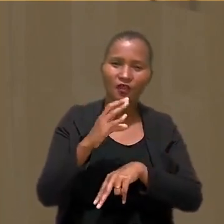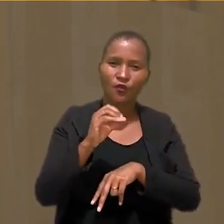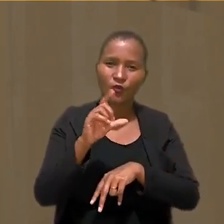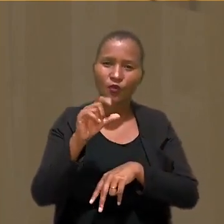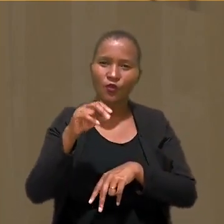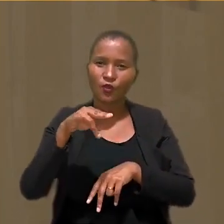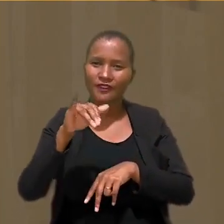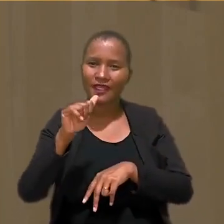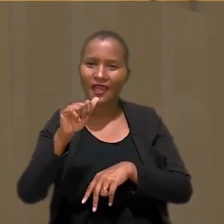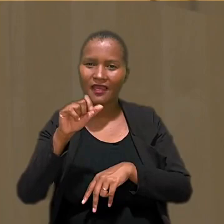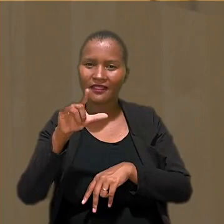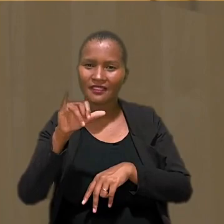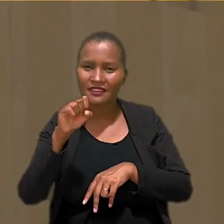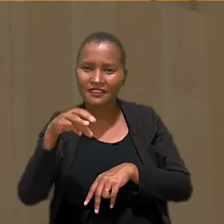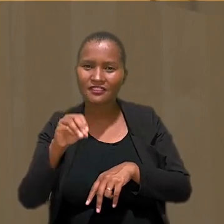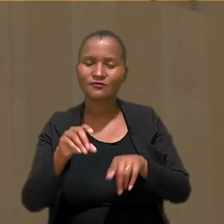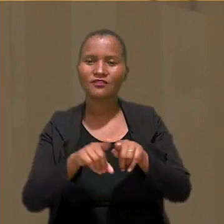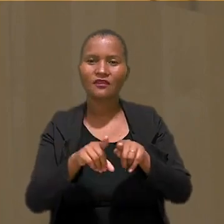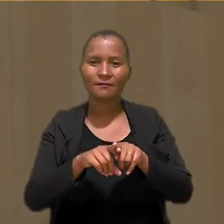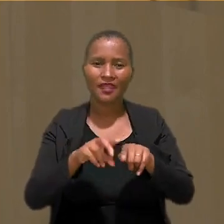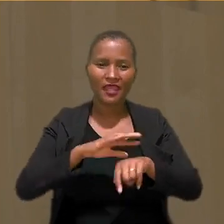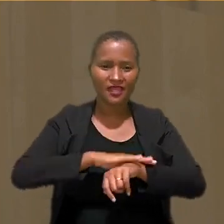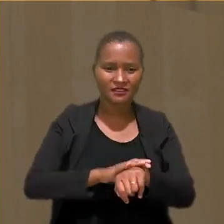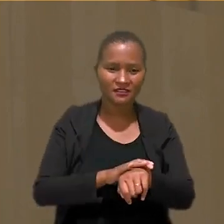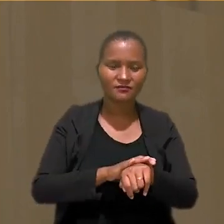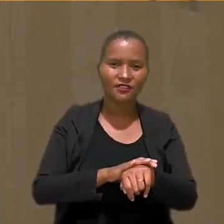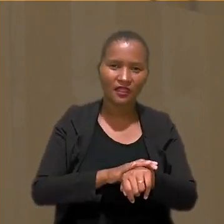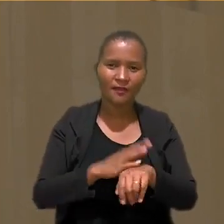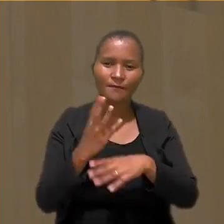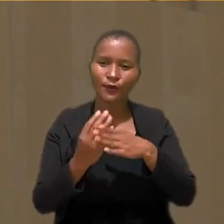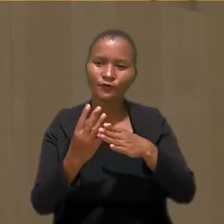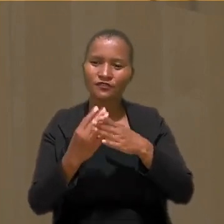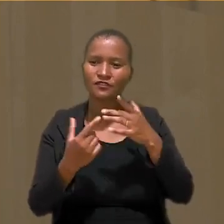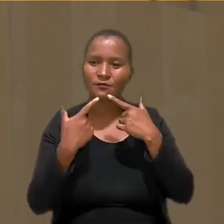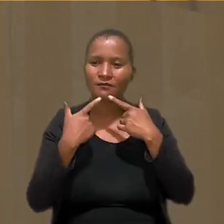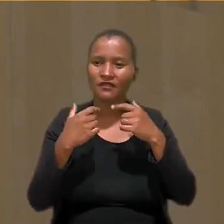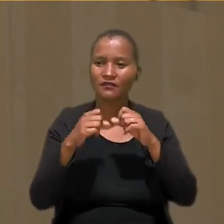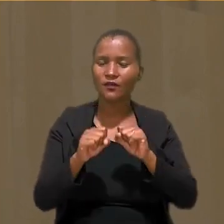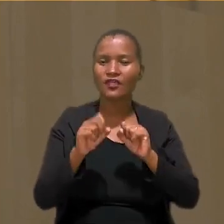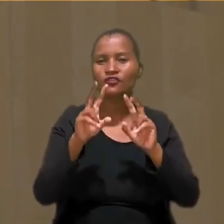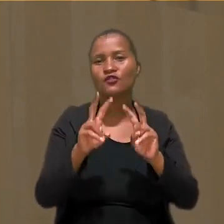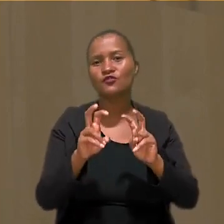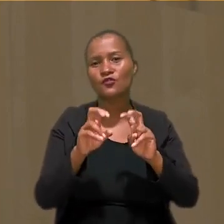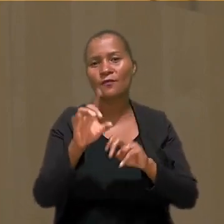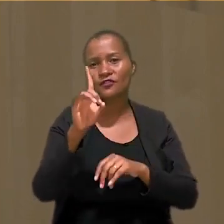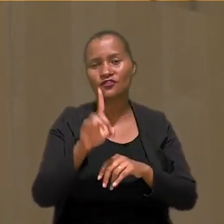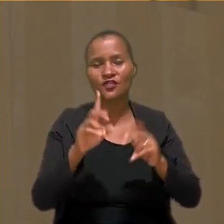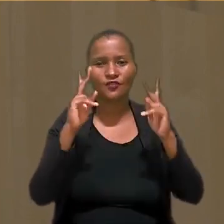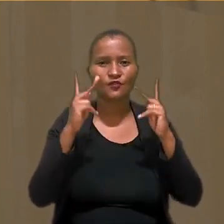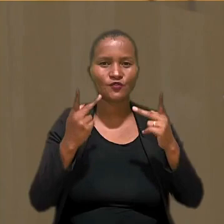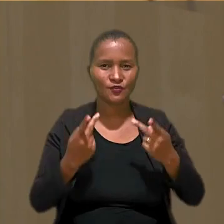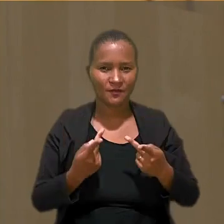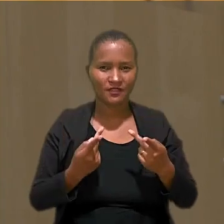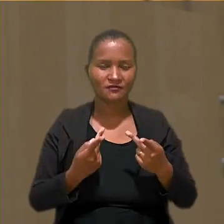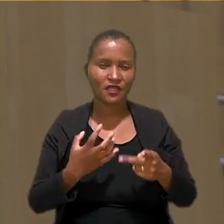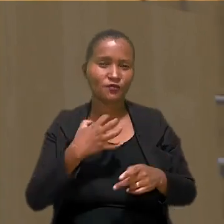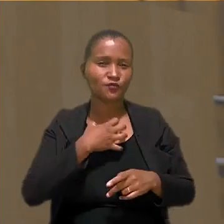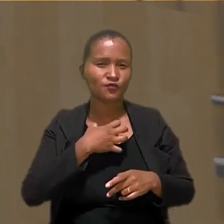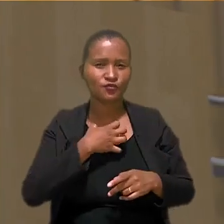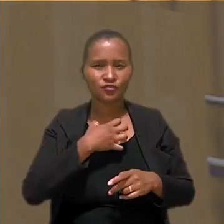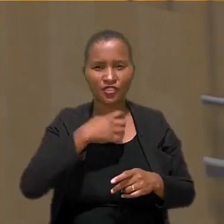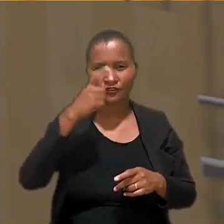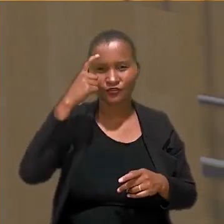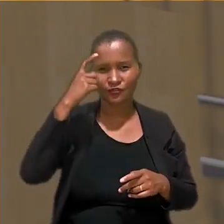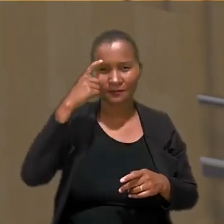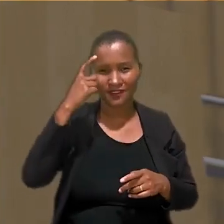vítimas do colonialismo, do racismo, produziram, ali entre o século XVIII e XIX, uma linguagem a respeito dos direitos humanos,